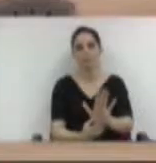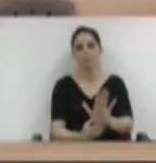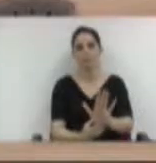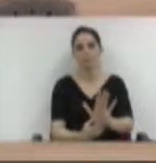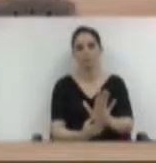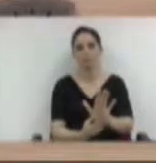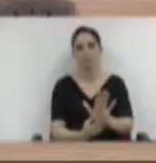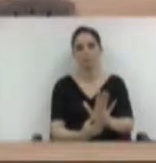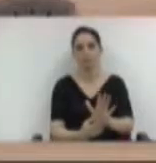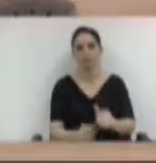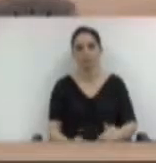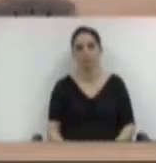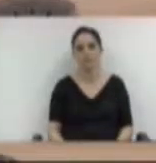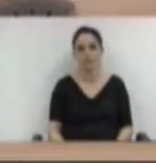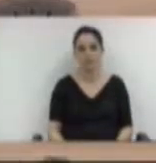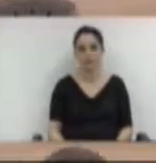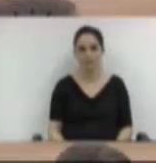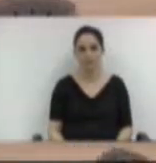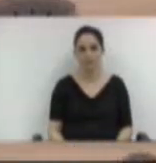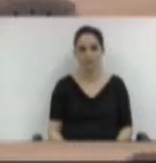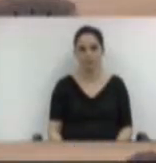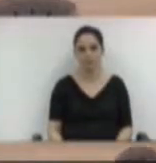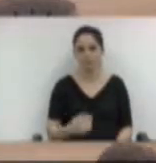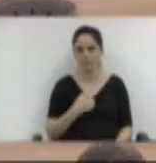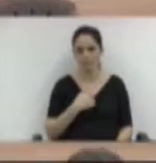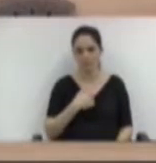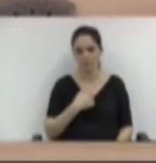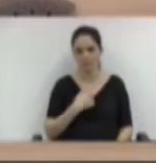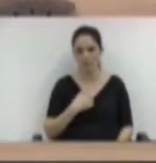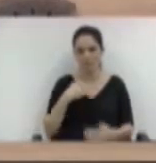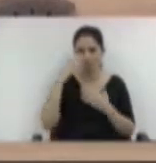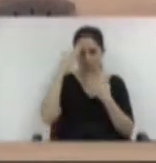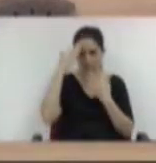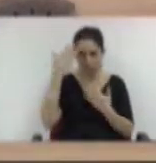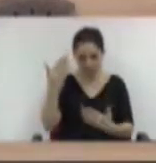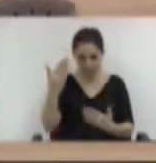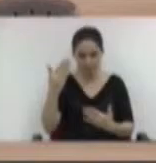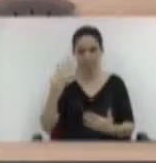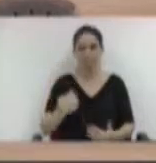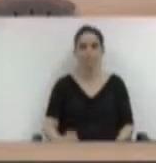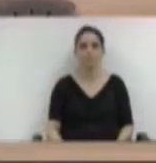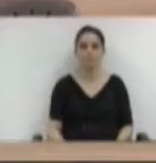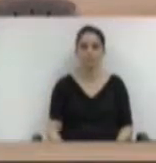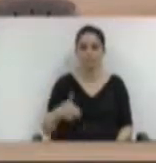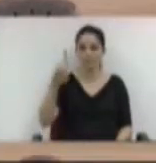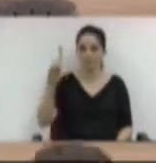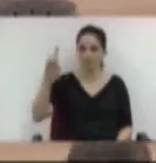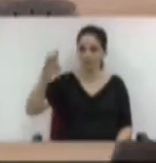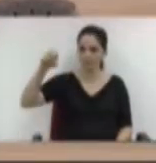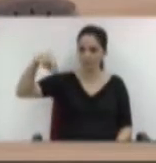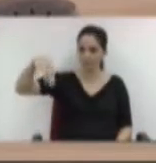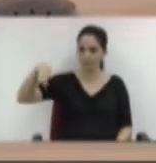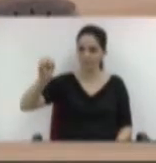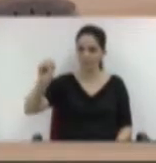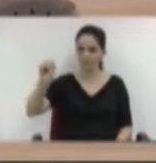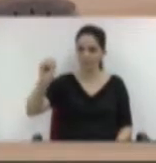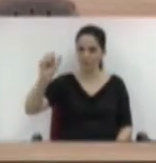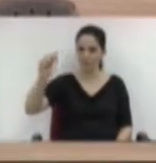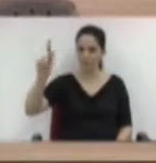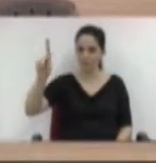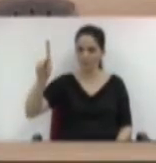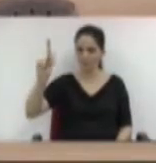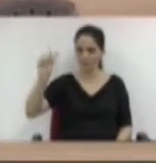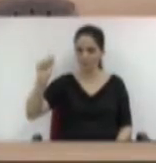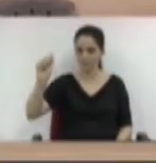de alta estima e distinta consideração. Atenciosamente, Denise Aparecida Rodrigues, chefe